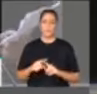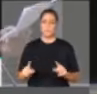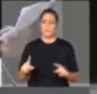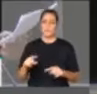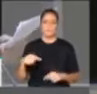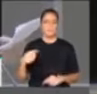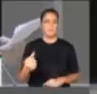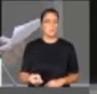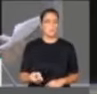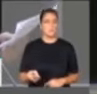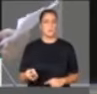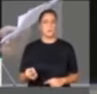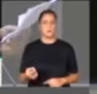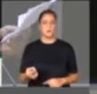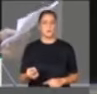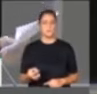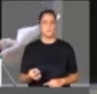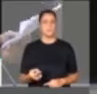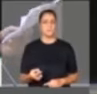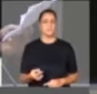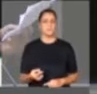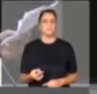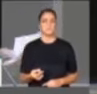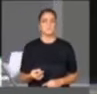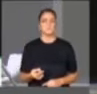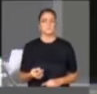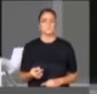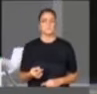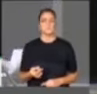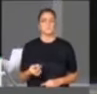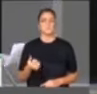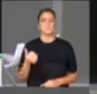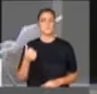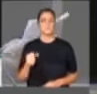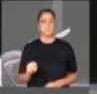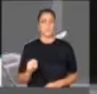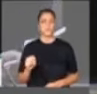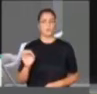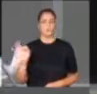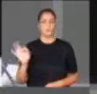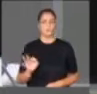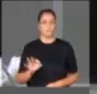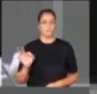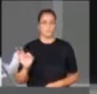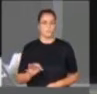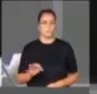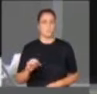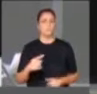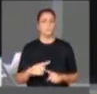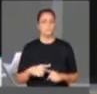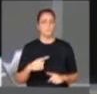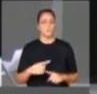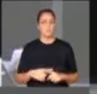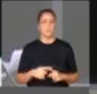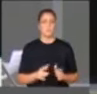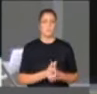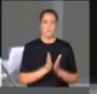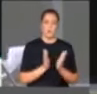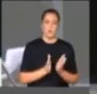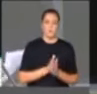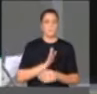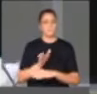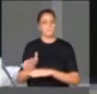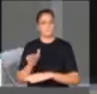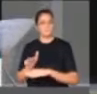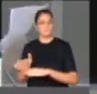deixamos na universidade 18% de negros e negras. Pobres passaram a ter direito à universidade, andar